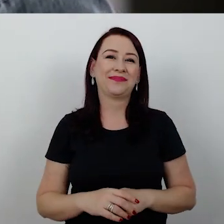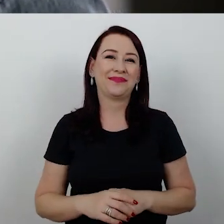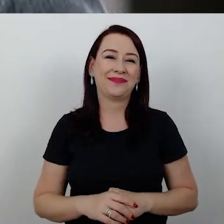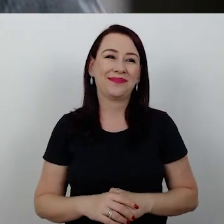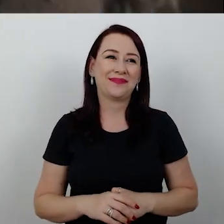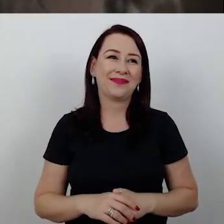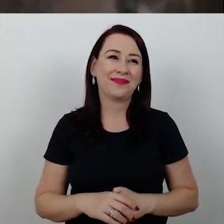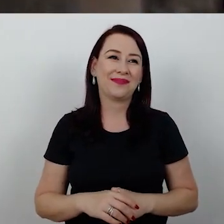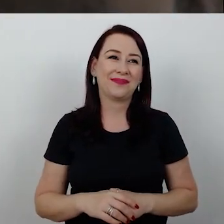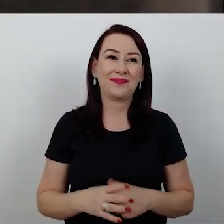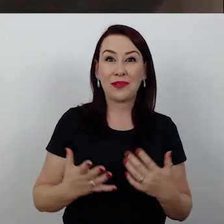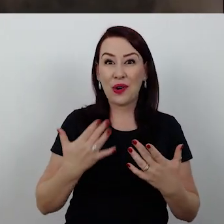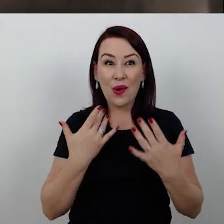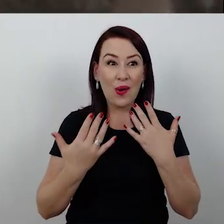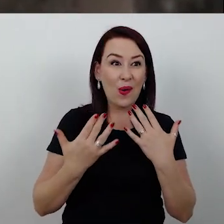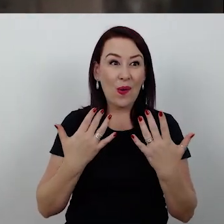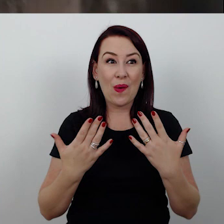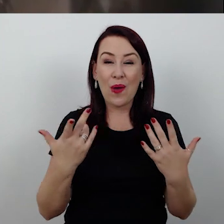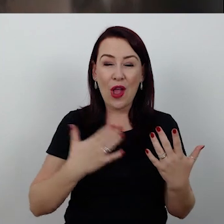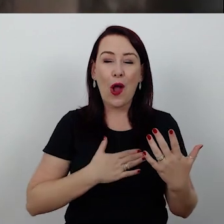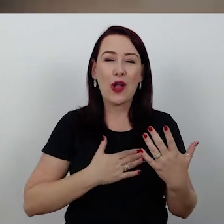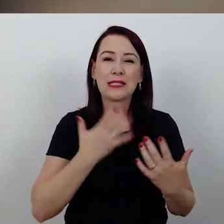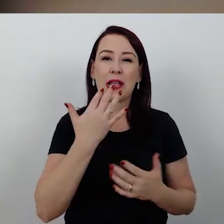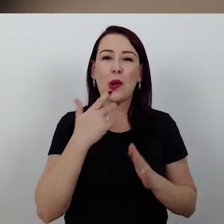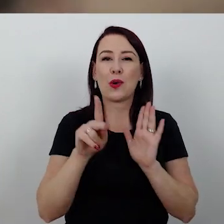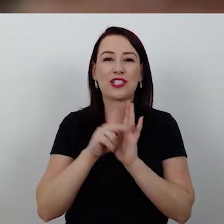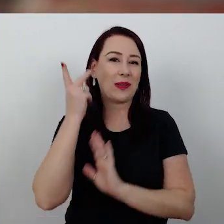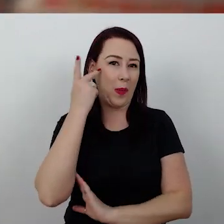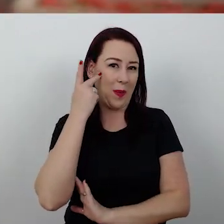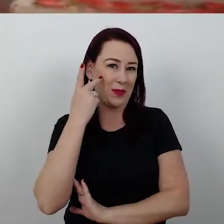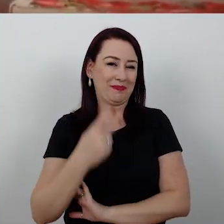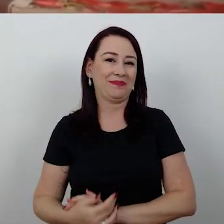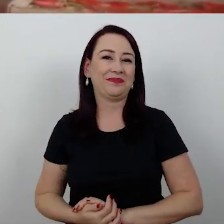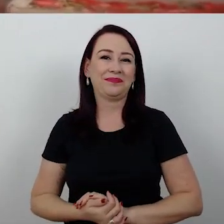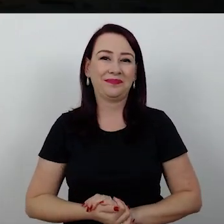cor. Eu adoro a cor de São Paulo.